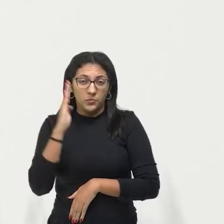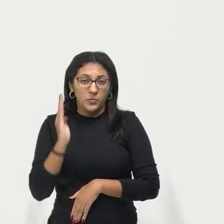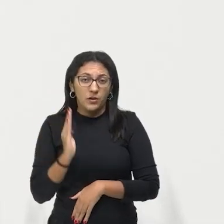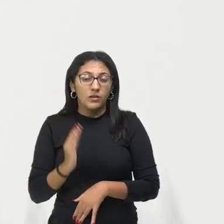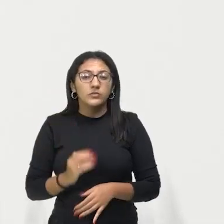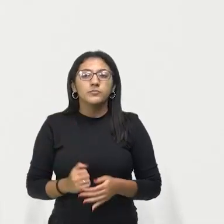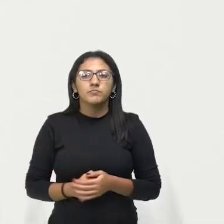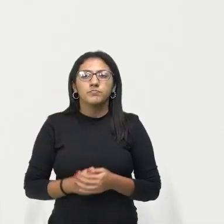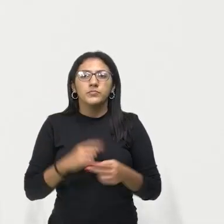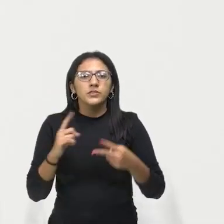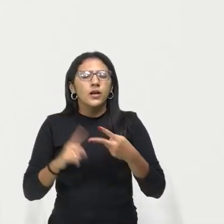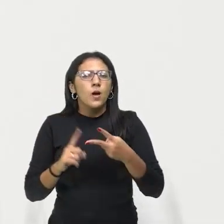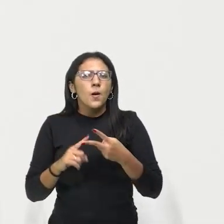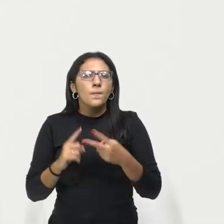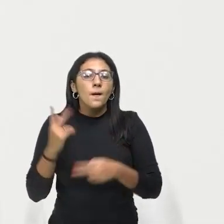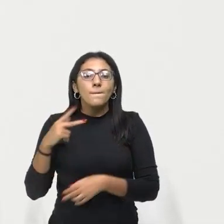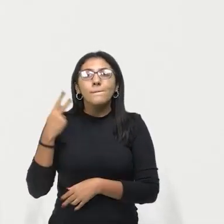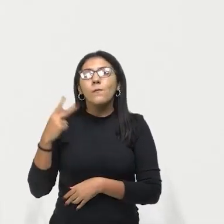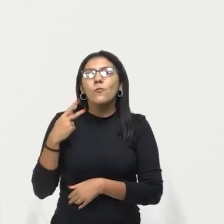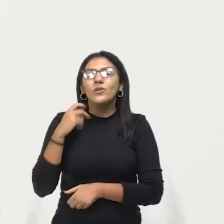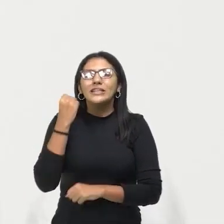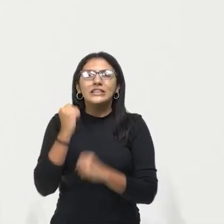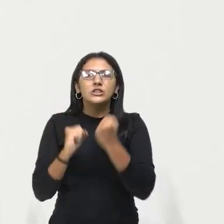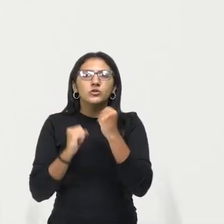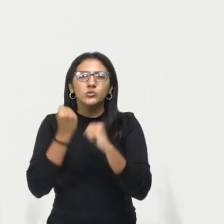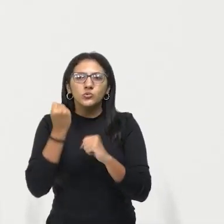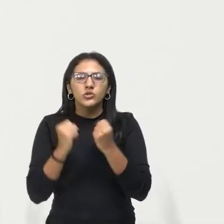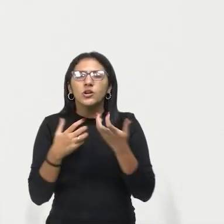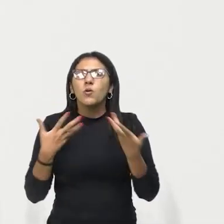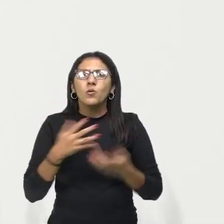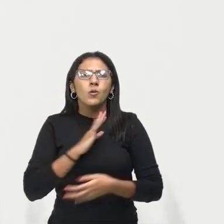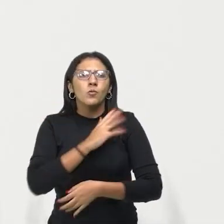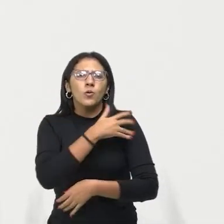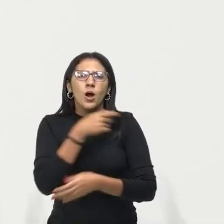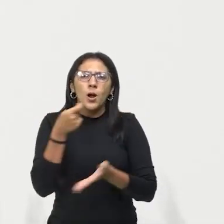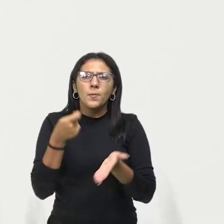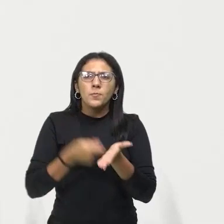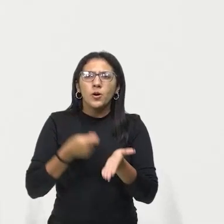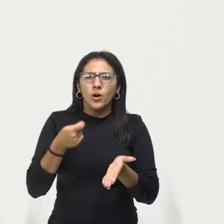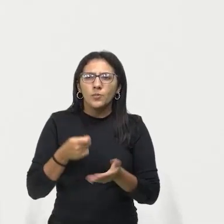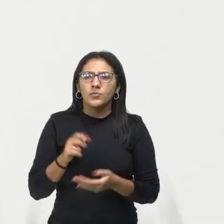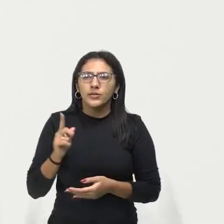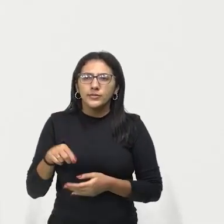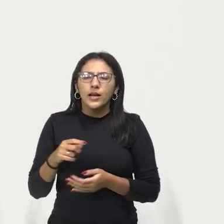10%. A política industrial do governo militar era a